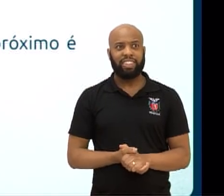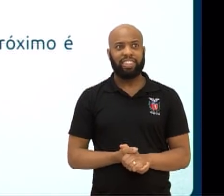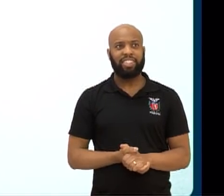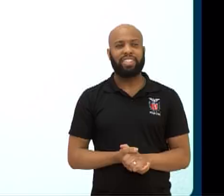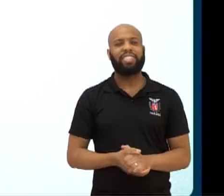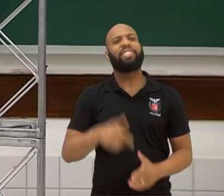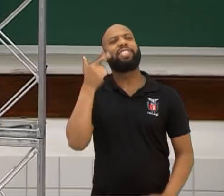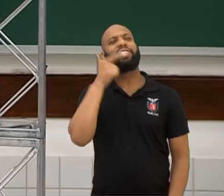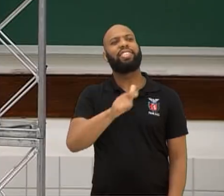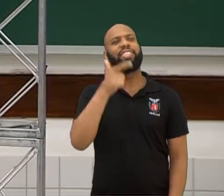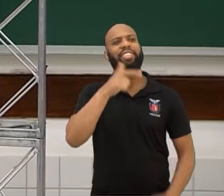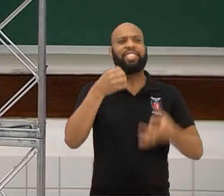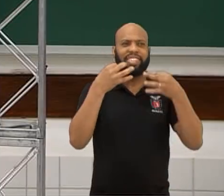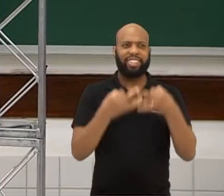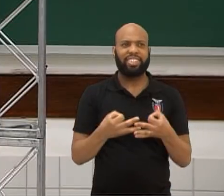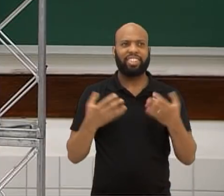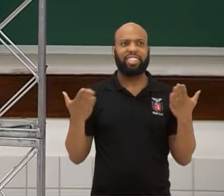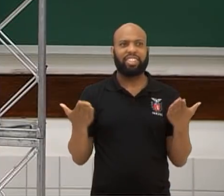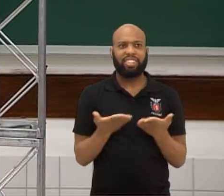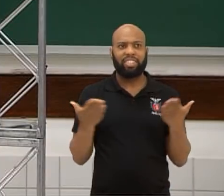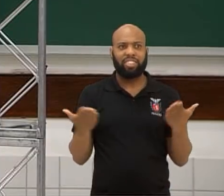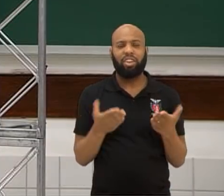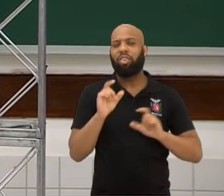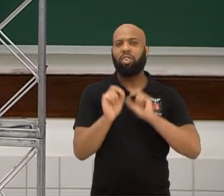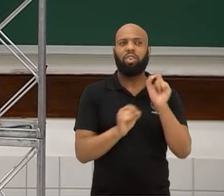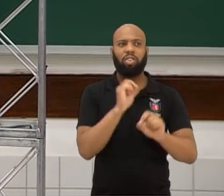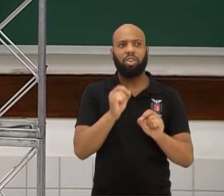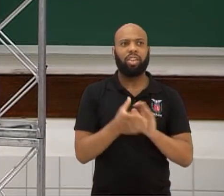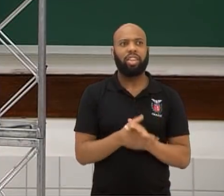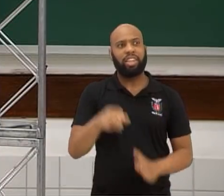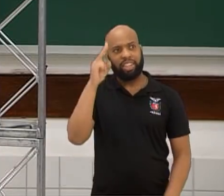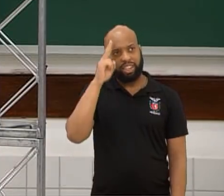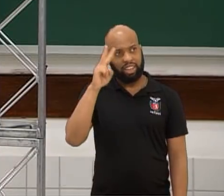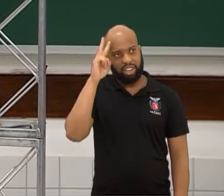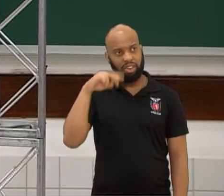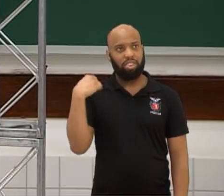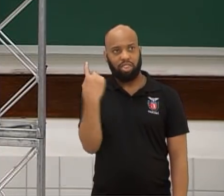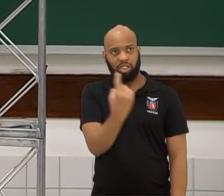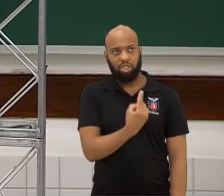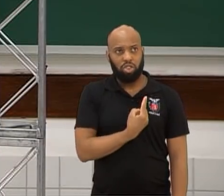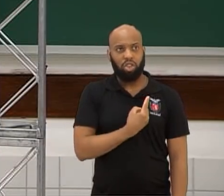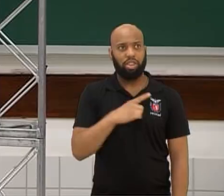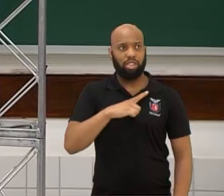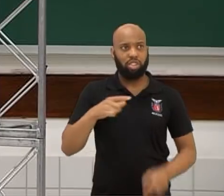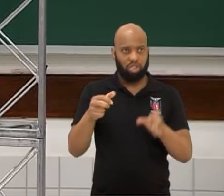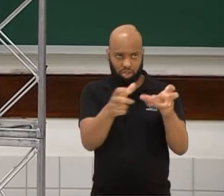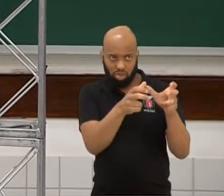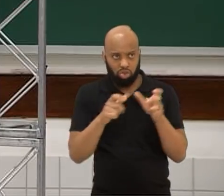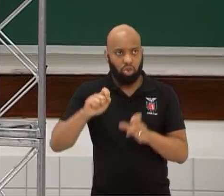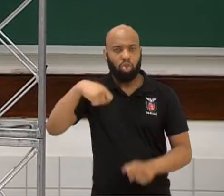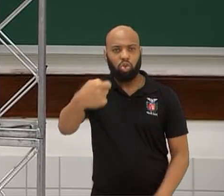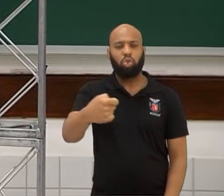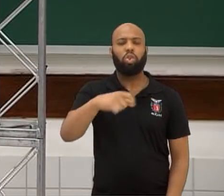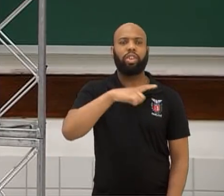Aê, acertamos, né? Então, lembrem-se que o nosso jogo de hoje